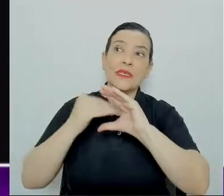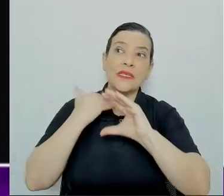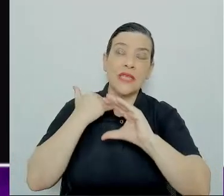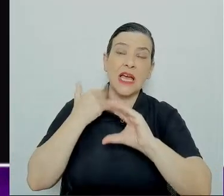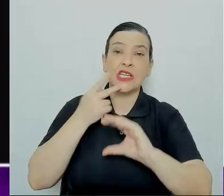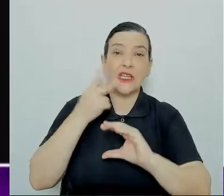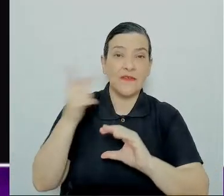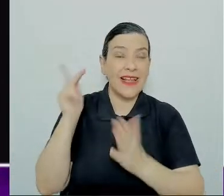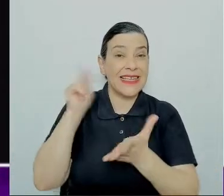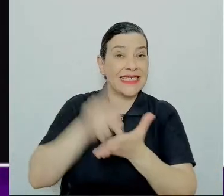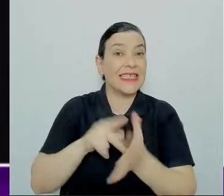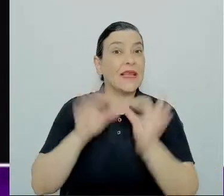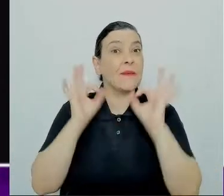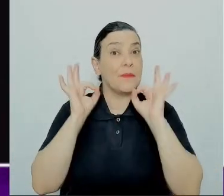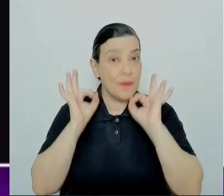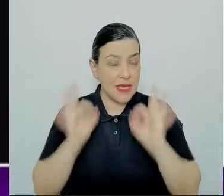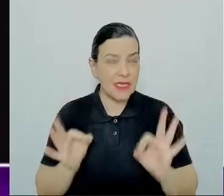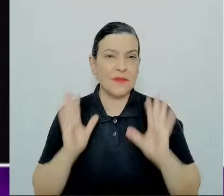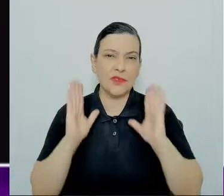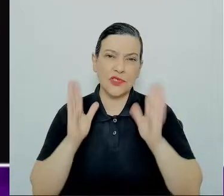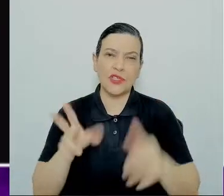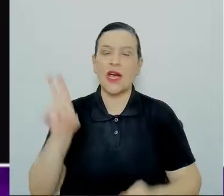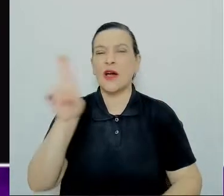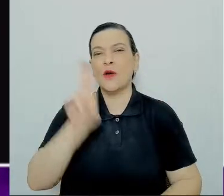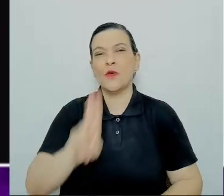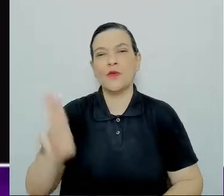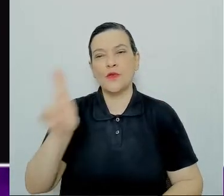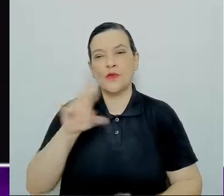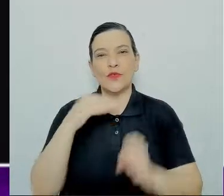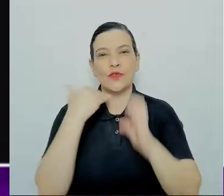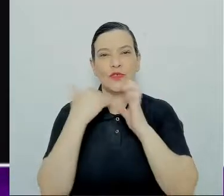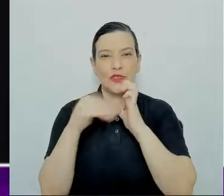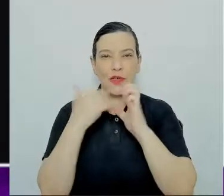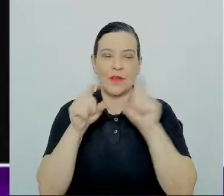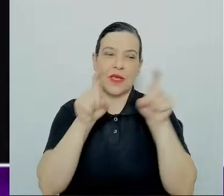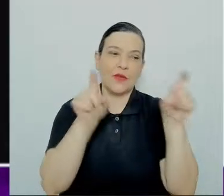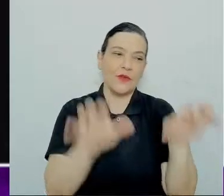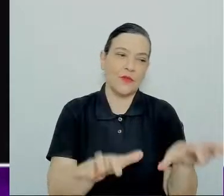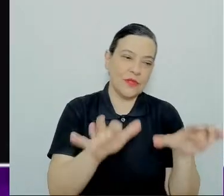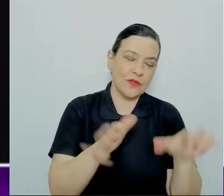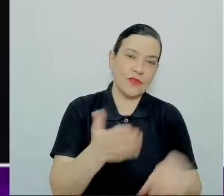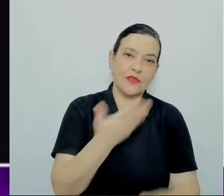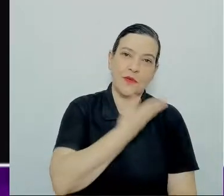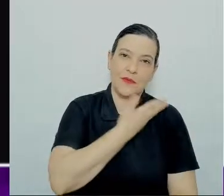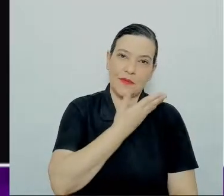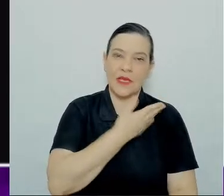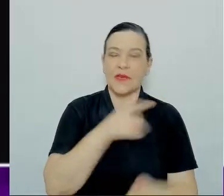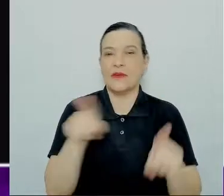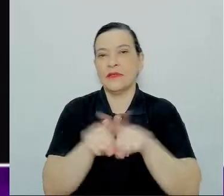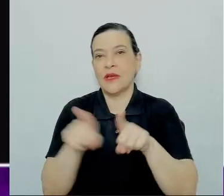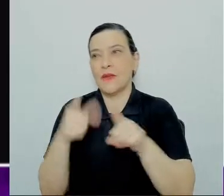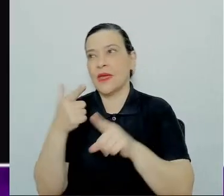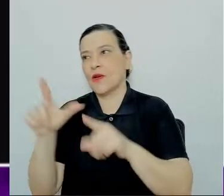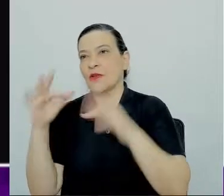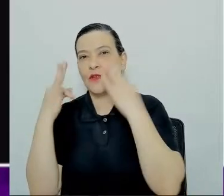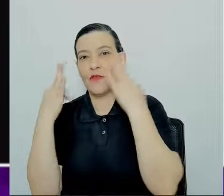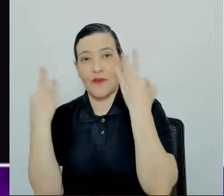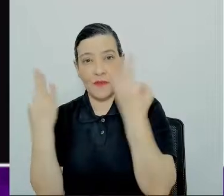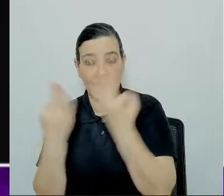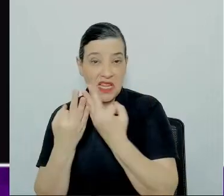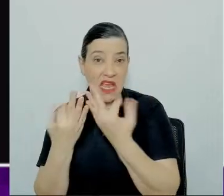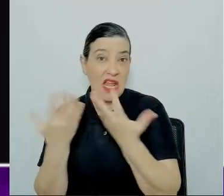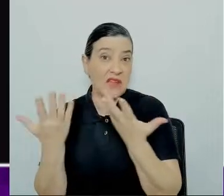confirmar, né? Quem nunca utilizou o seu Gmail, um computador de um amigo ou até mesmo de um familiar em uma máquina que nunca